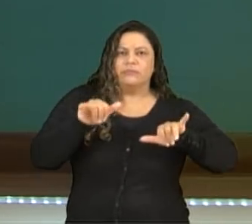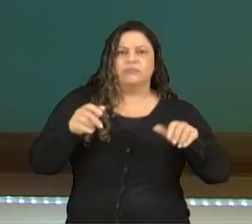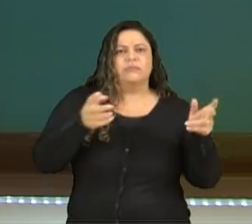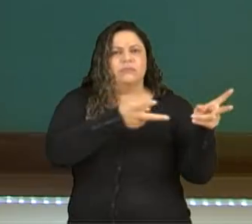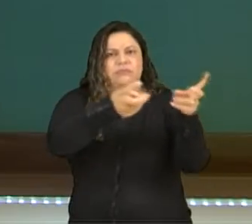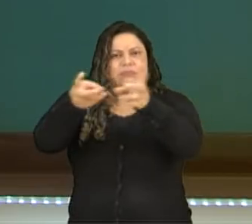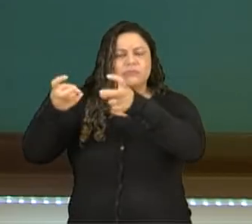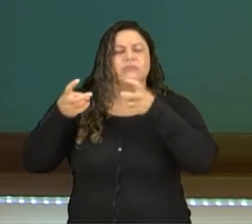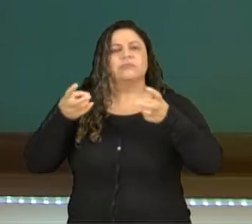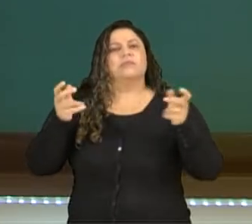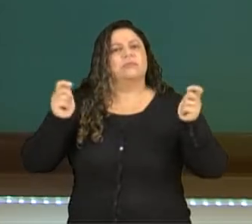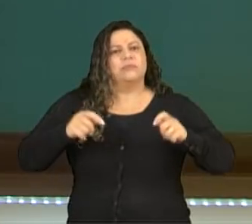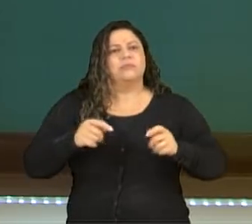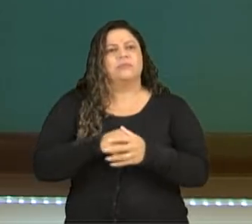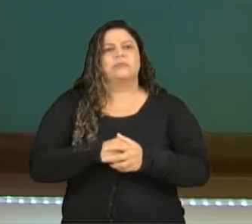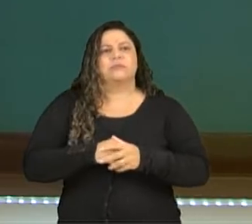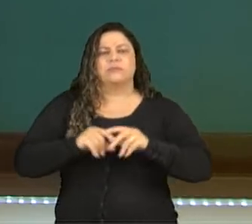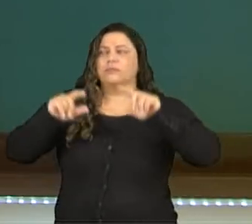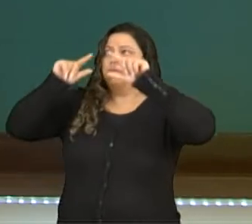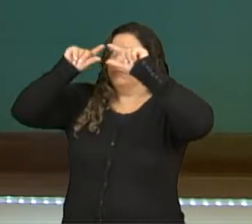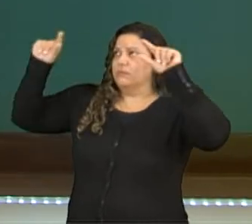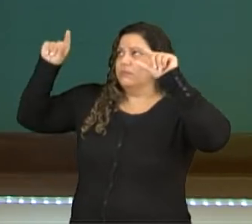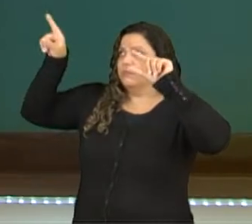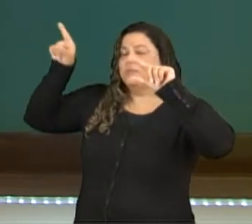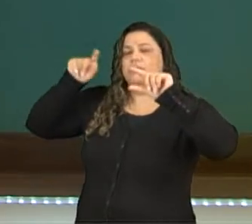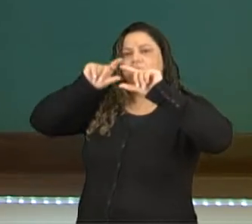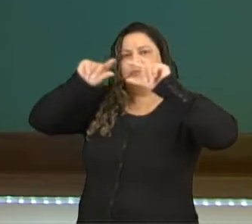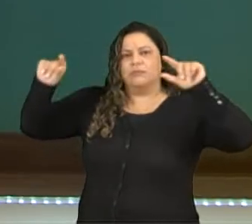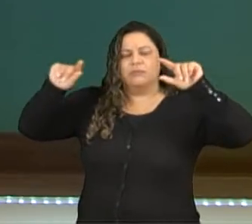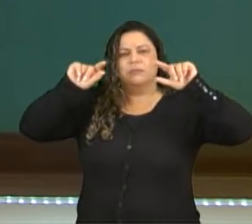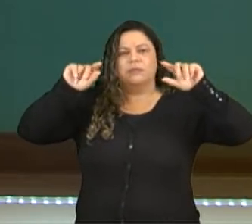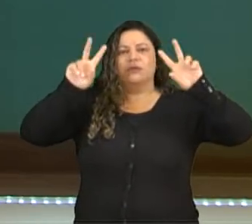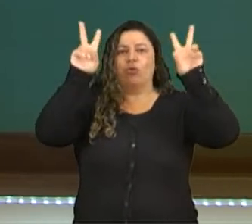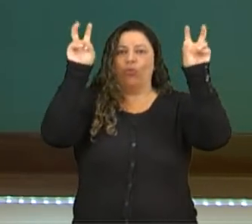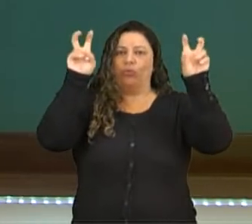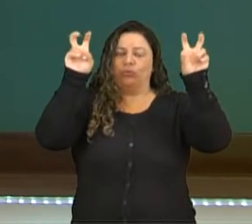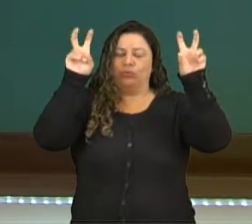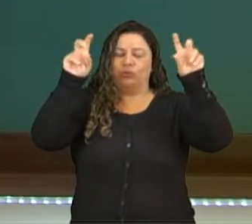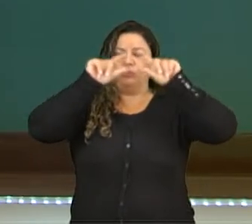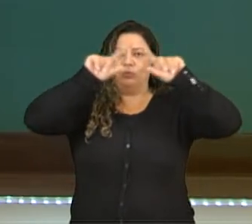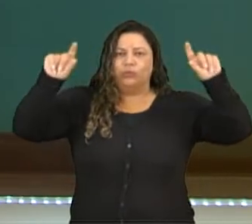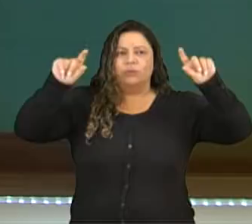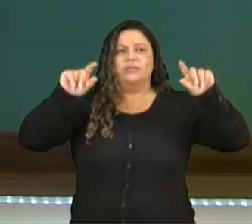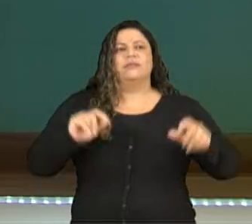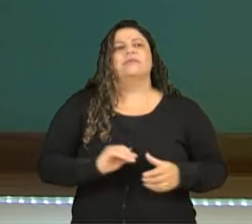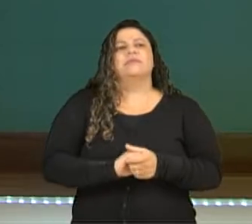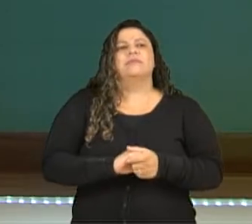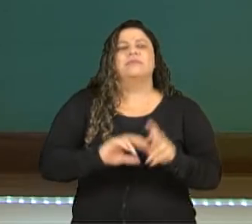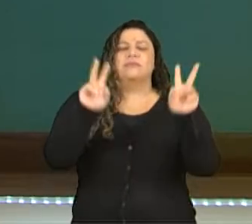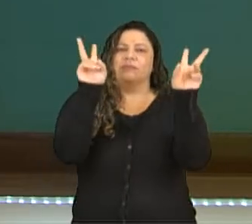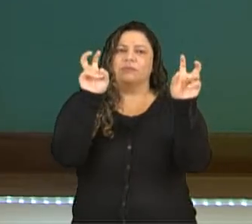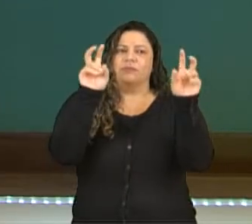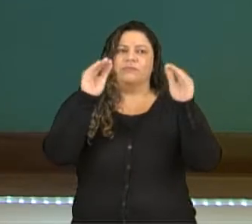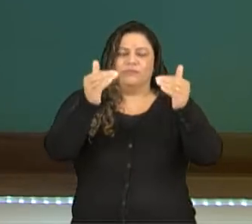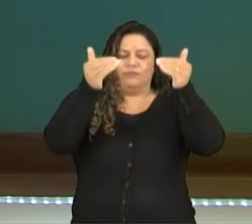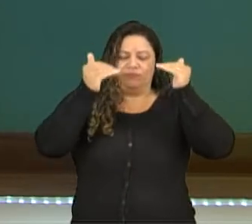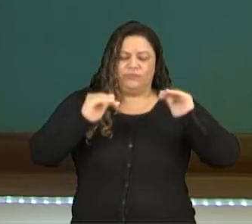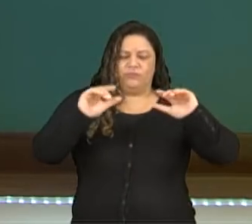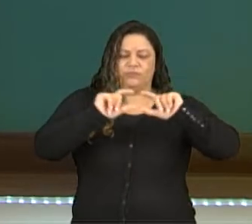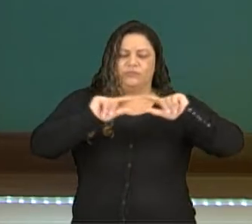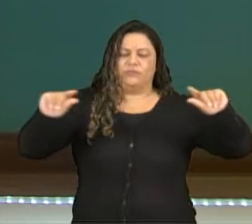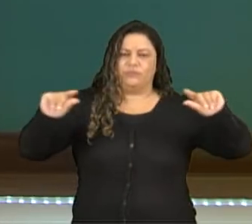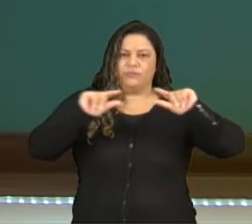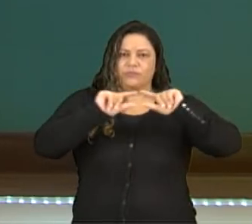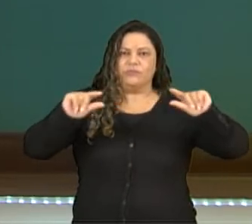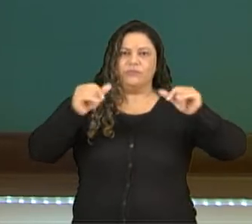gente perceber em negrito o título da manchete, o tema. Um subtítulo ou a linha